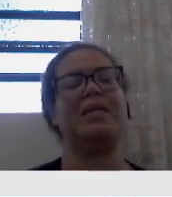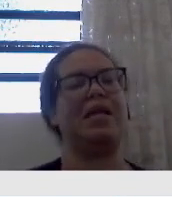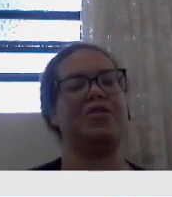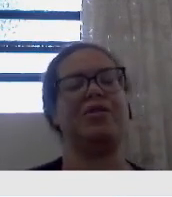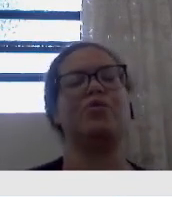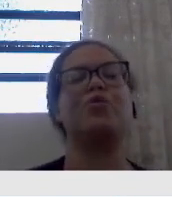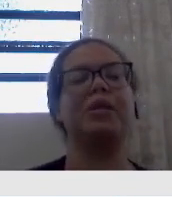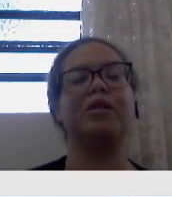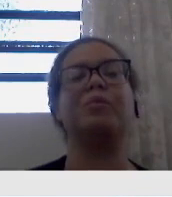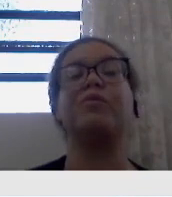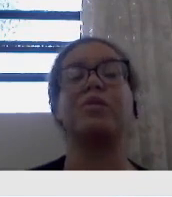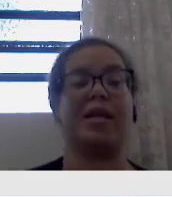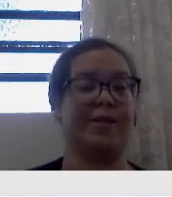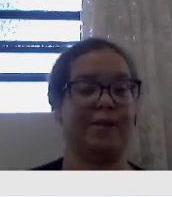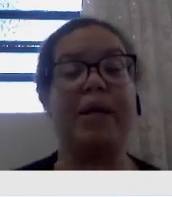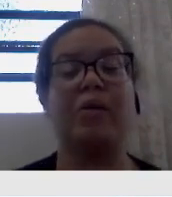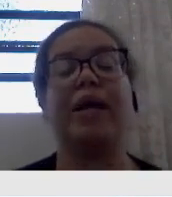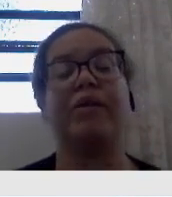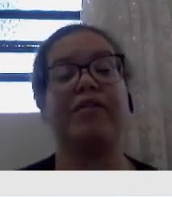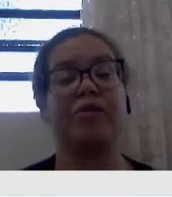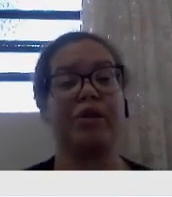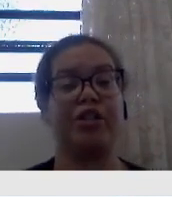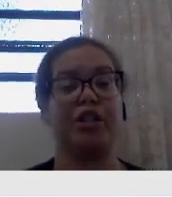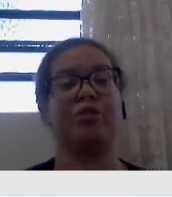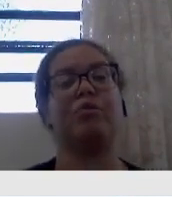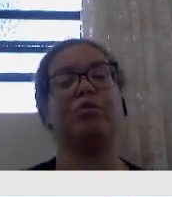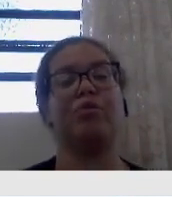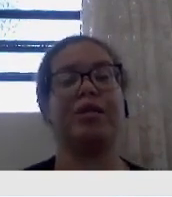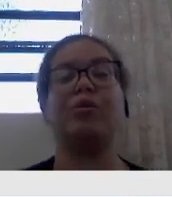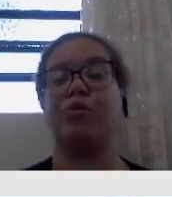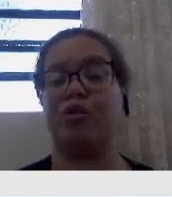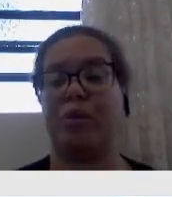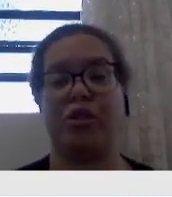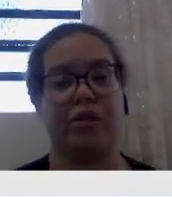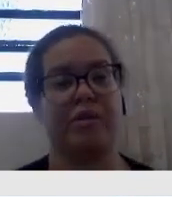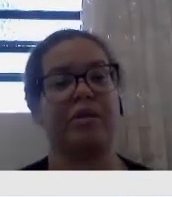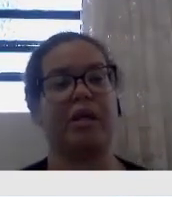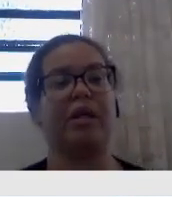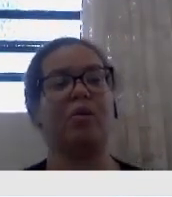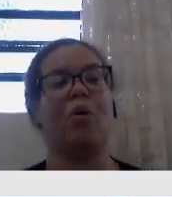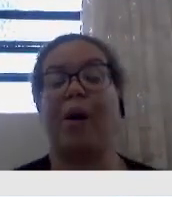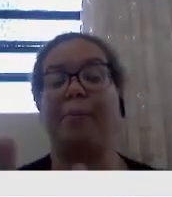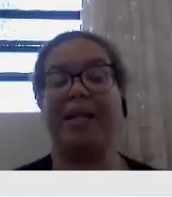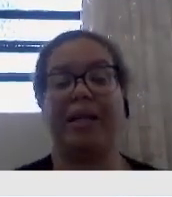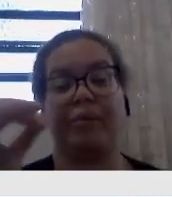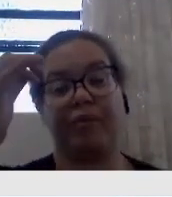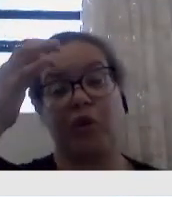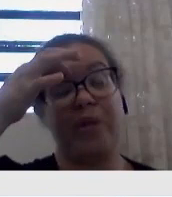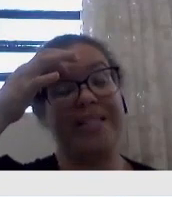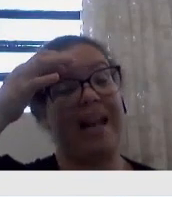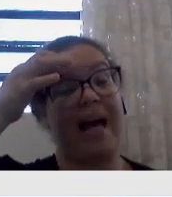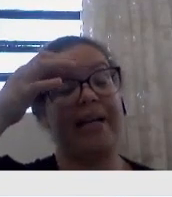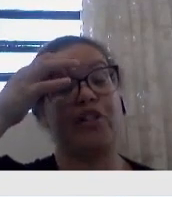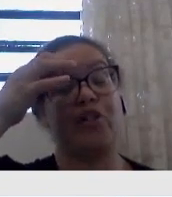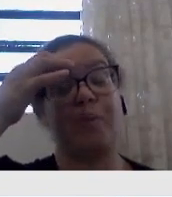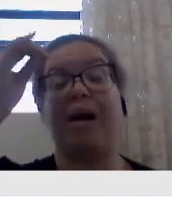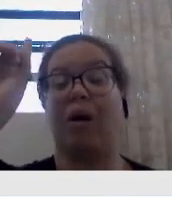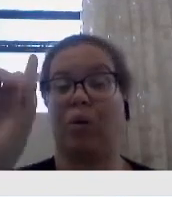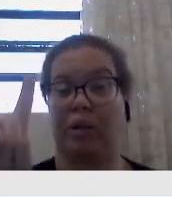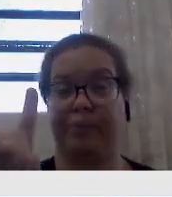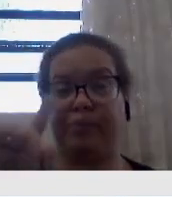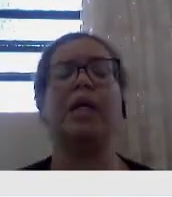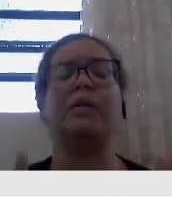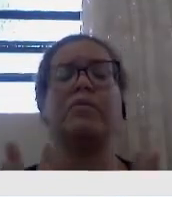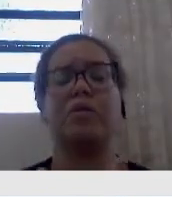estão lendo as mensagens que eu estou mandando para vocês. Como é que eu quero que faça o registro do Centro de Mídias, né? Eu abri o slide de